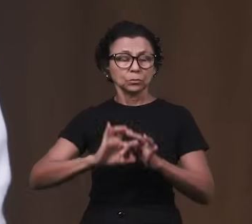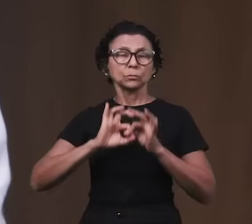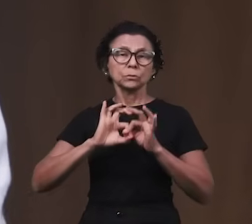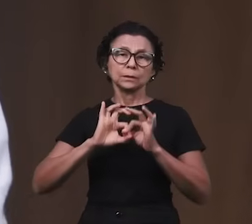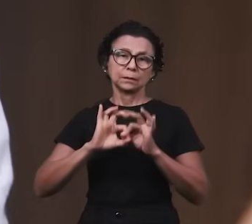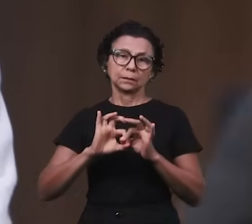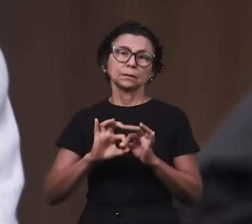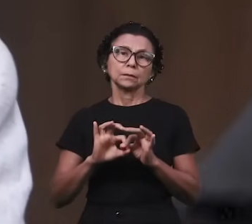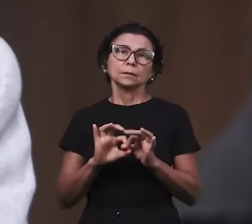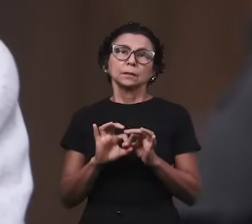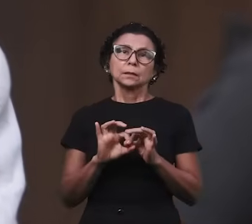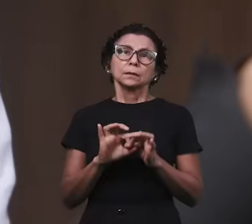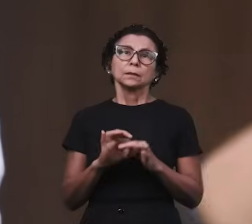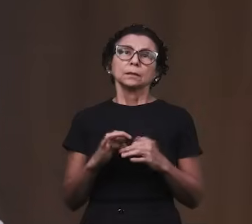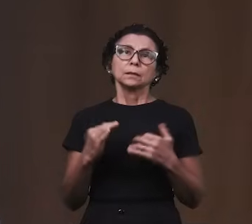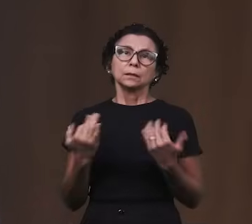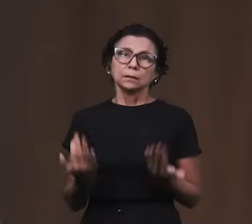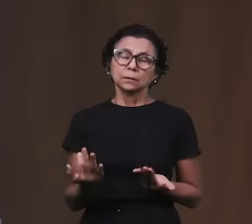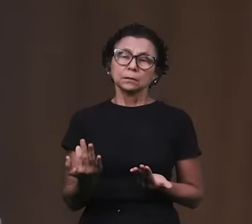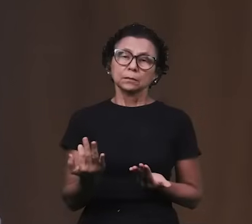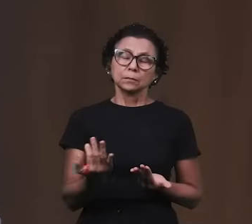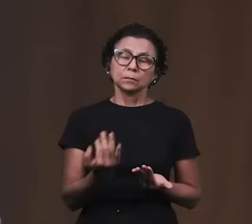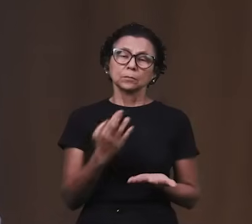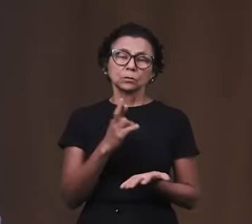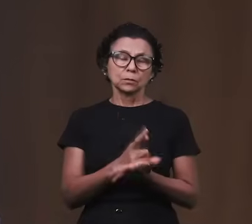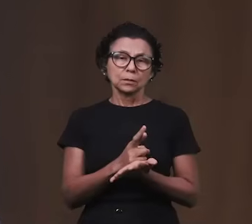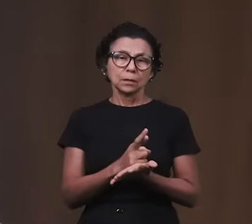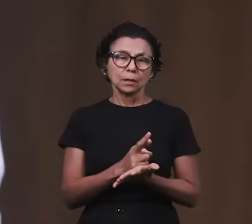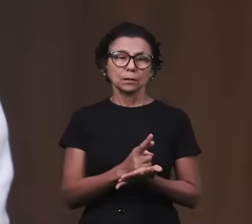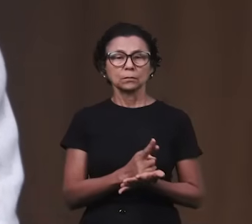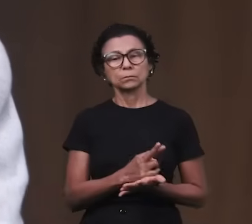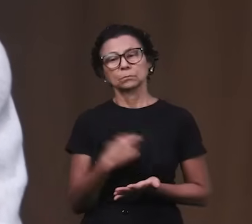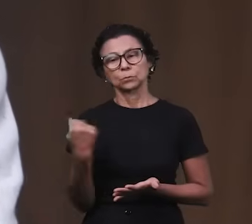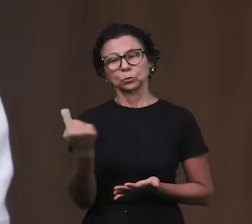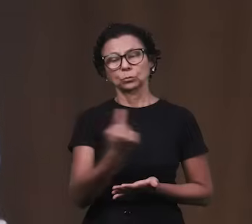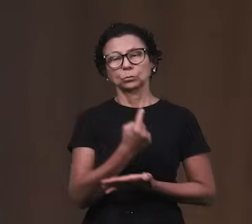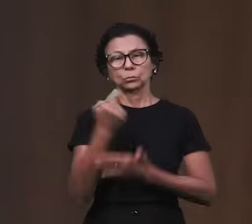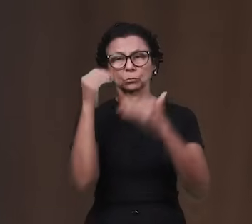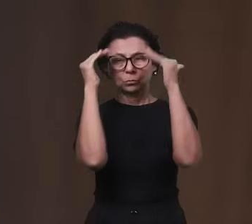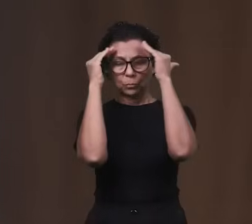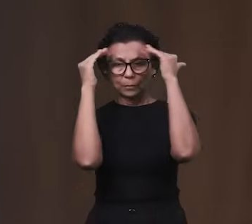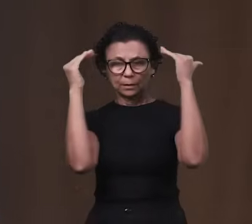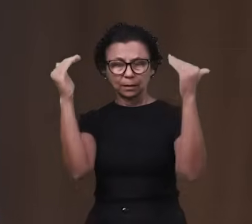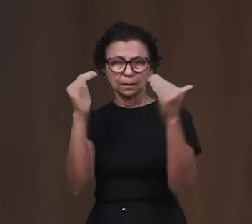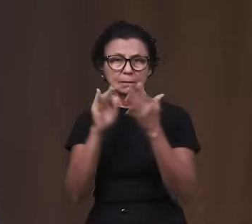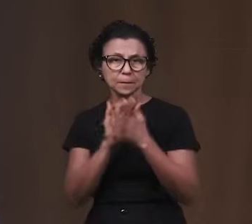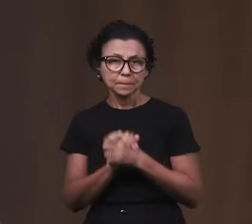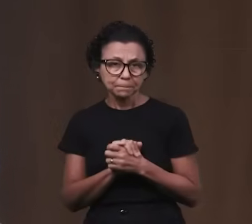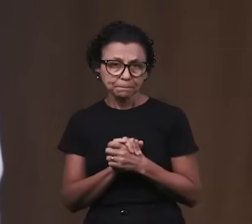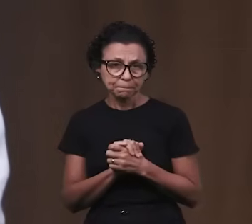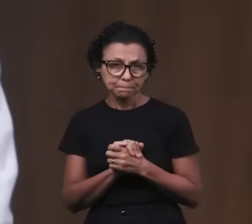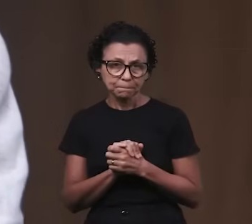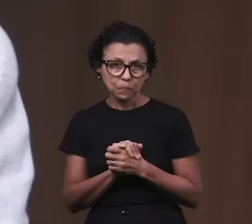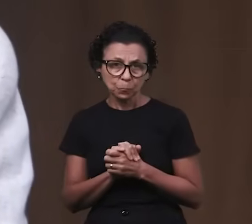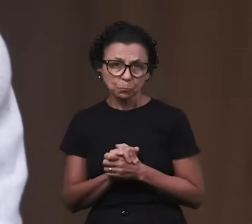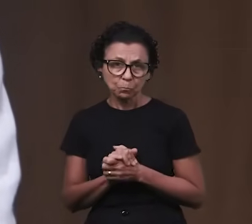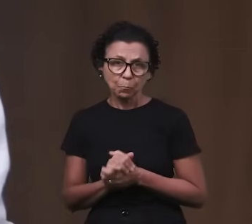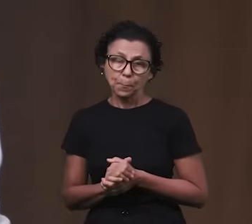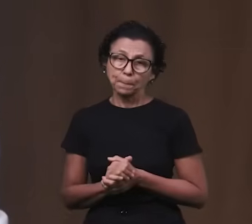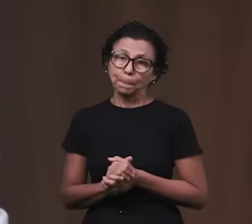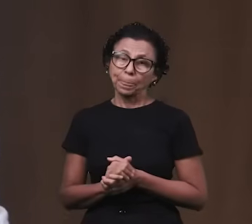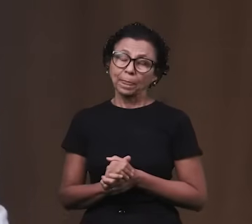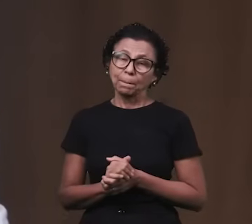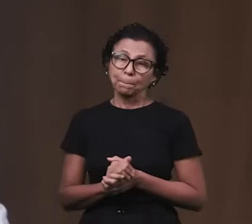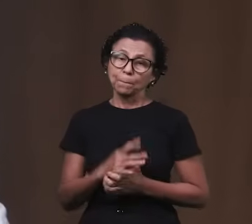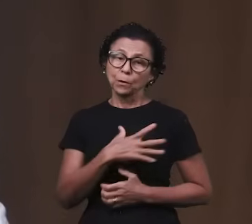vai fazer com que todos obedeçam, a herança será transmitida, os filhos vão valorizar a